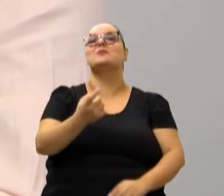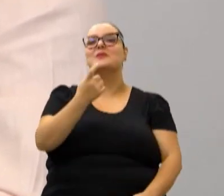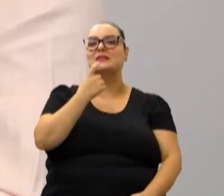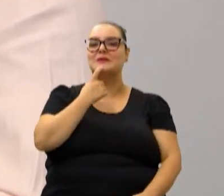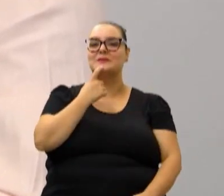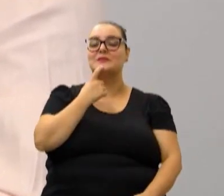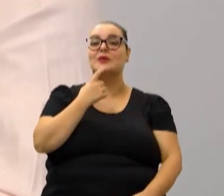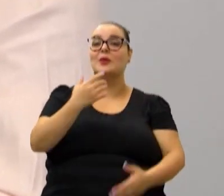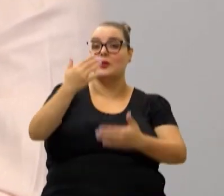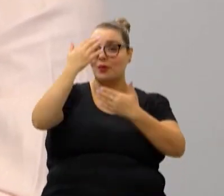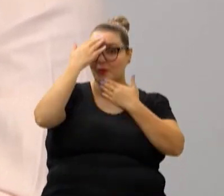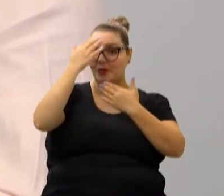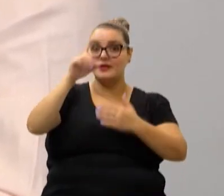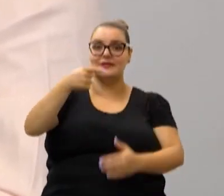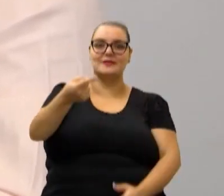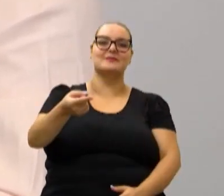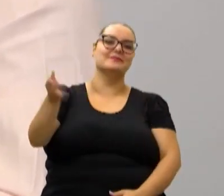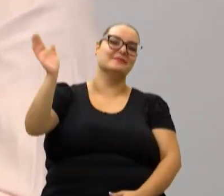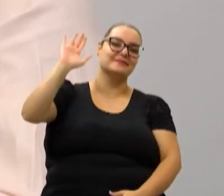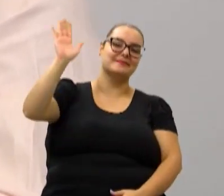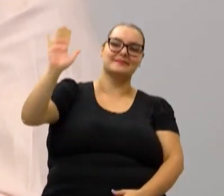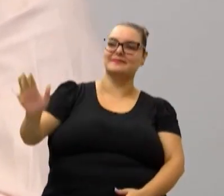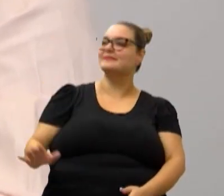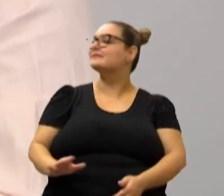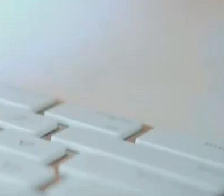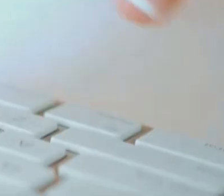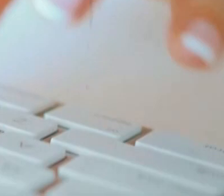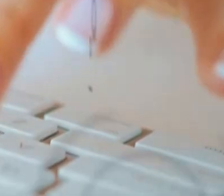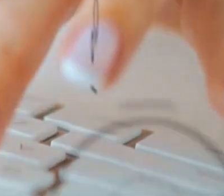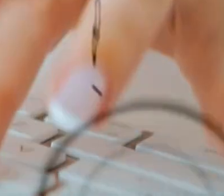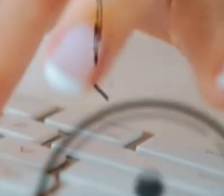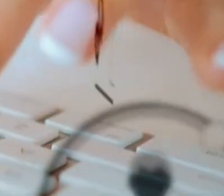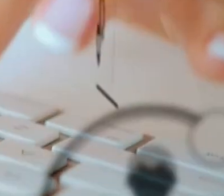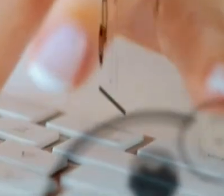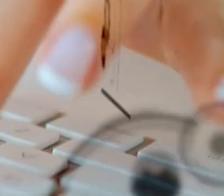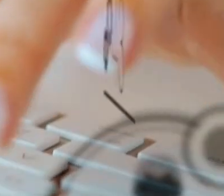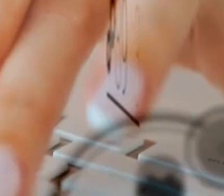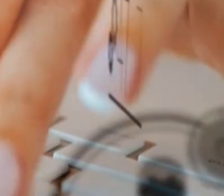no TV Câmara Campinas. Muito obrigado e até a próxima.